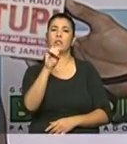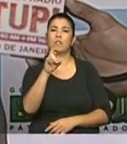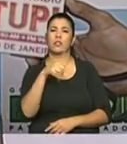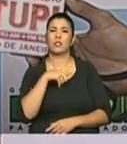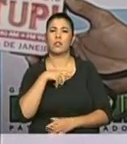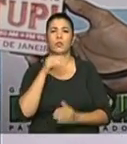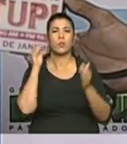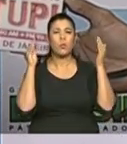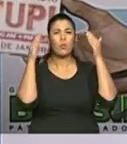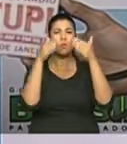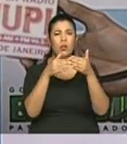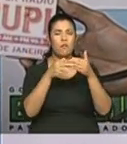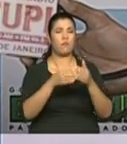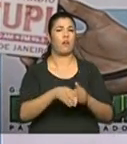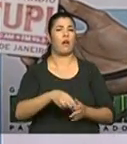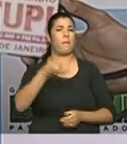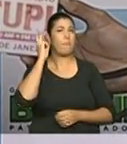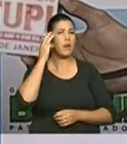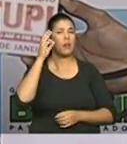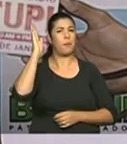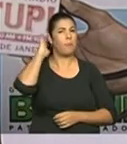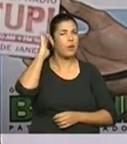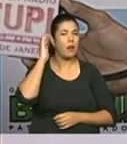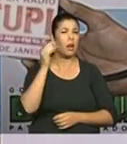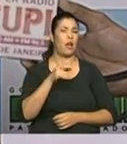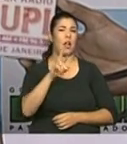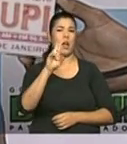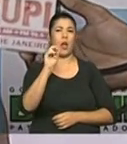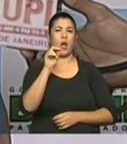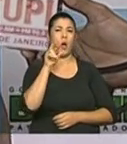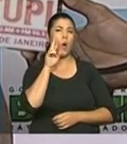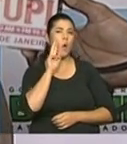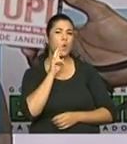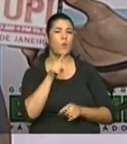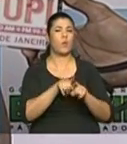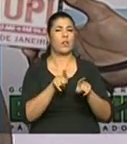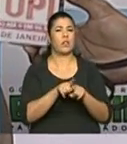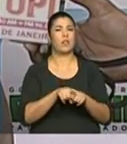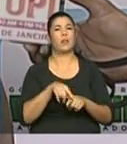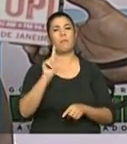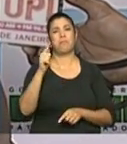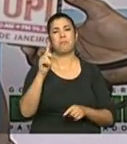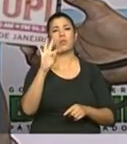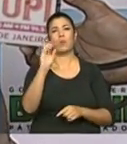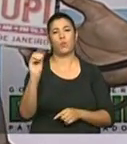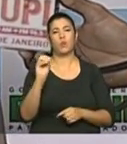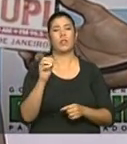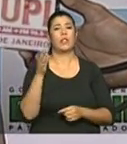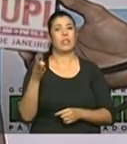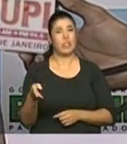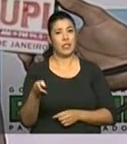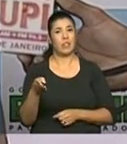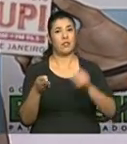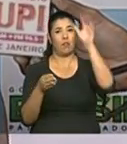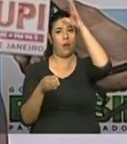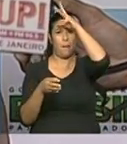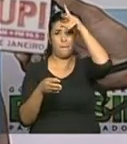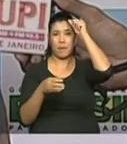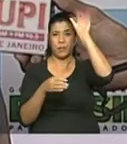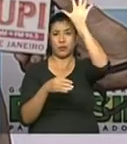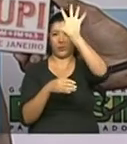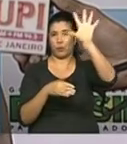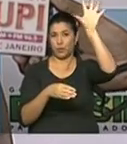Grosso, Pará, Maranhão, Tocantins, Rondônia e Goiás? De alguma forma, são os estados da Amazônia Legal. E